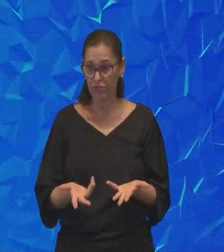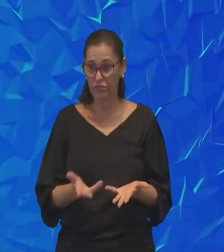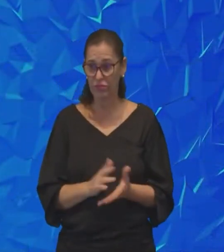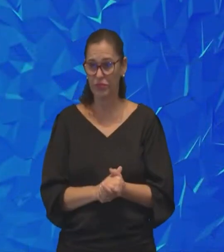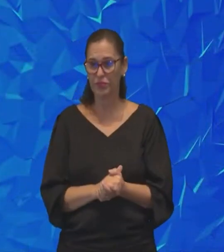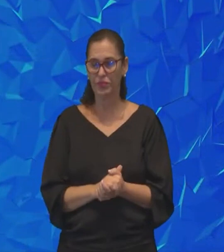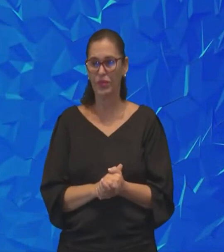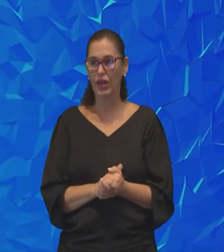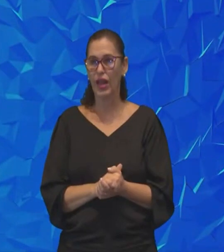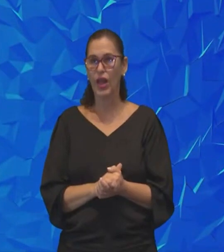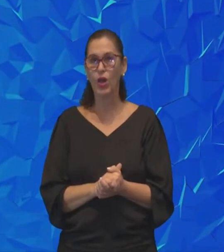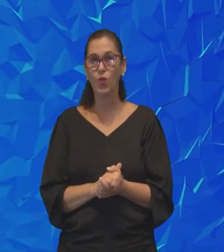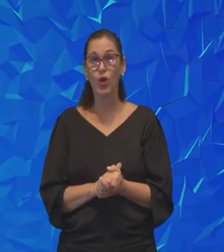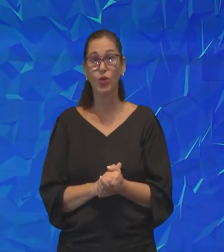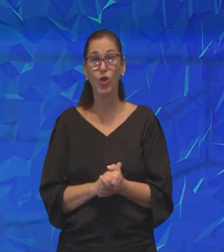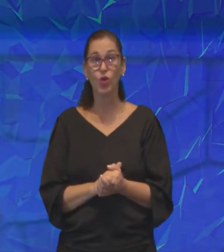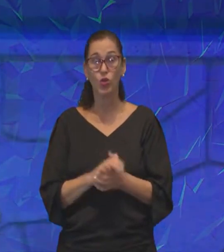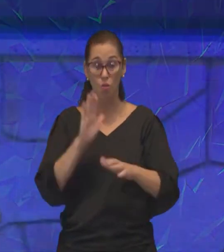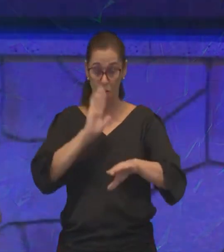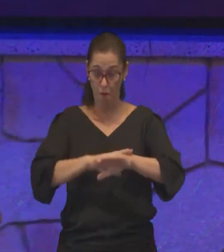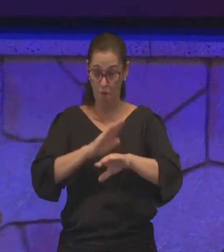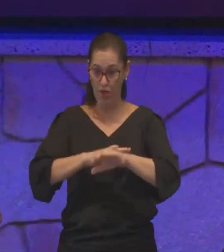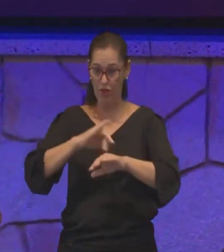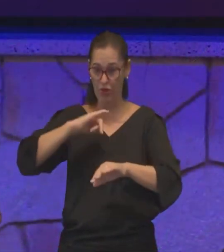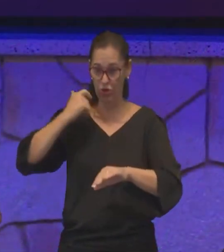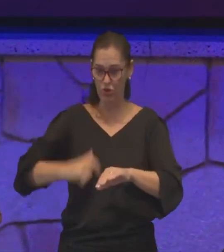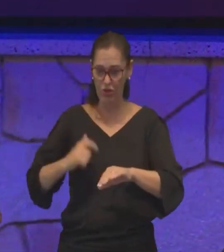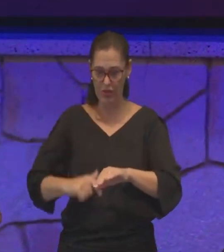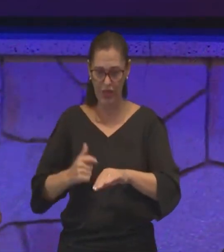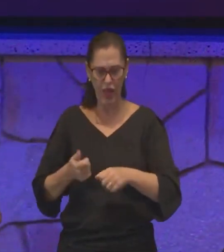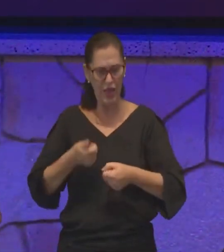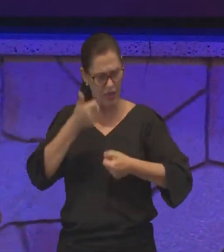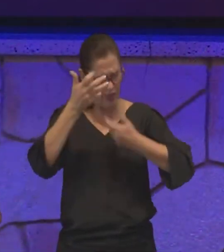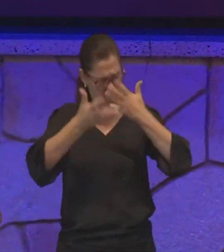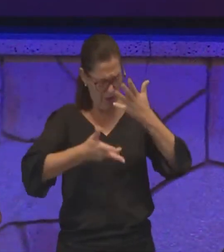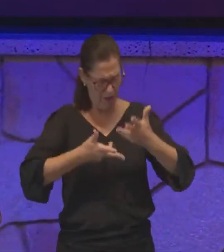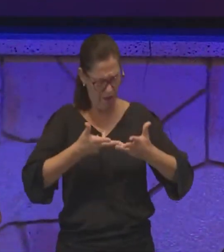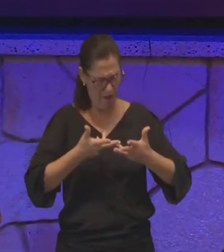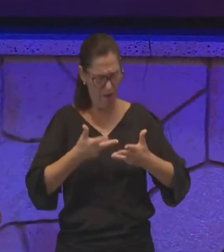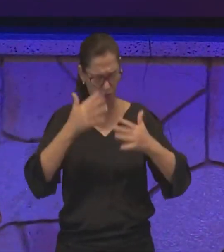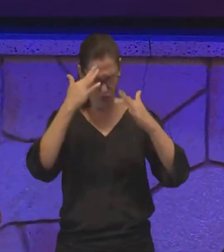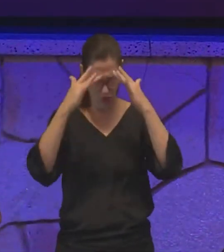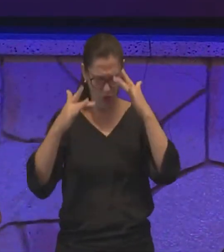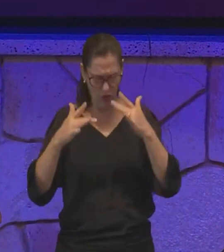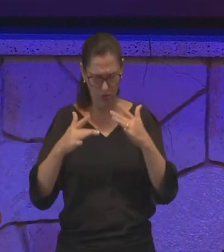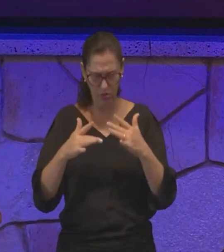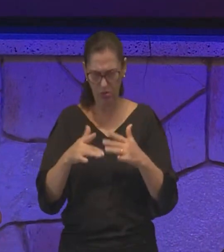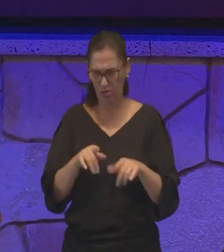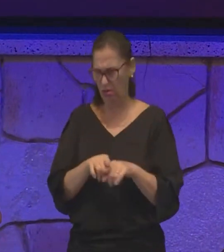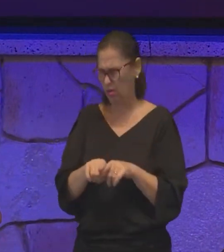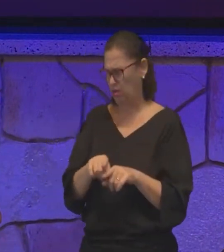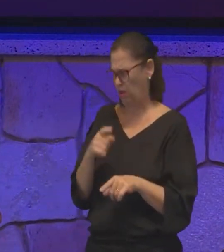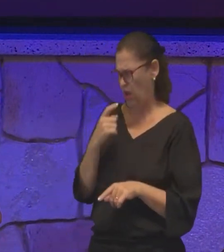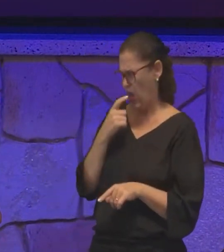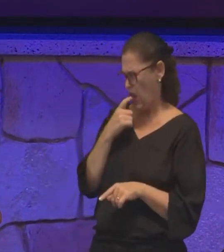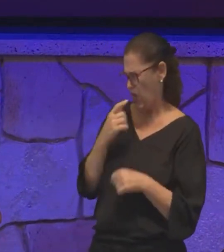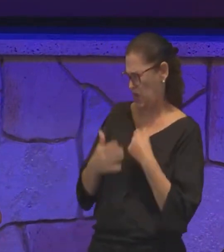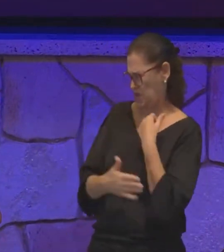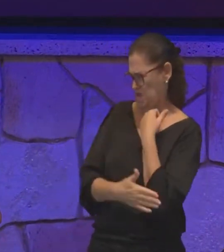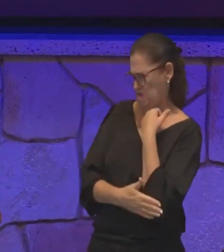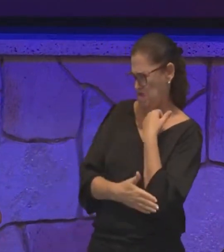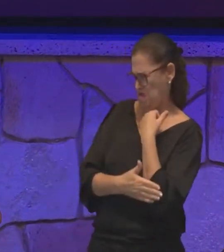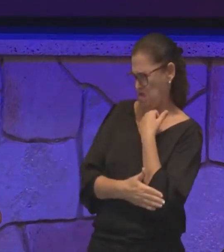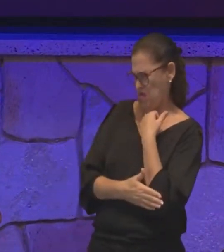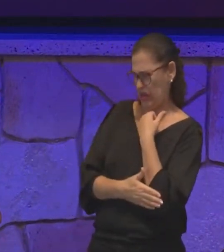E quando ele conta os seus sonhos, os seus irmãos, que agiam com ciúme, que agiam com inveja,